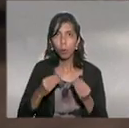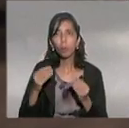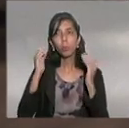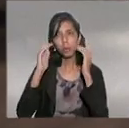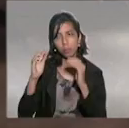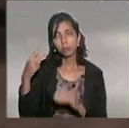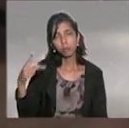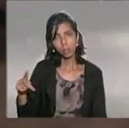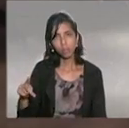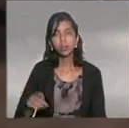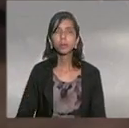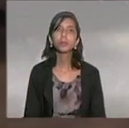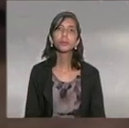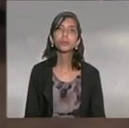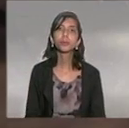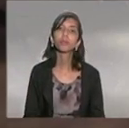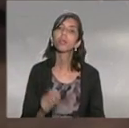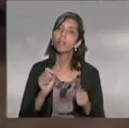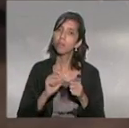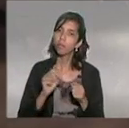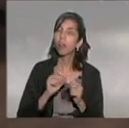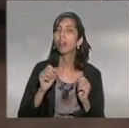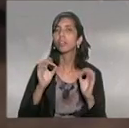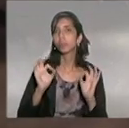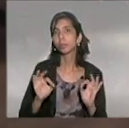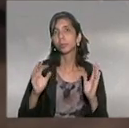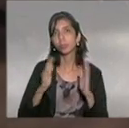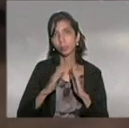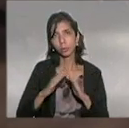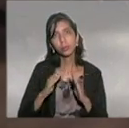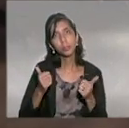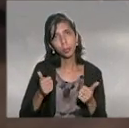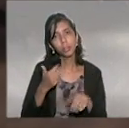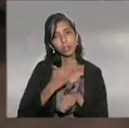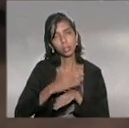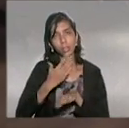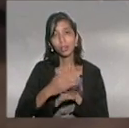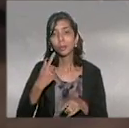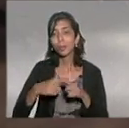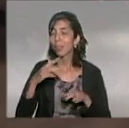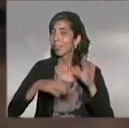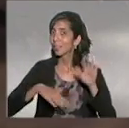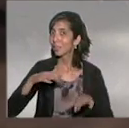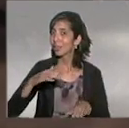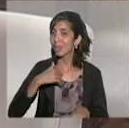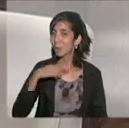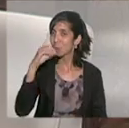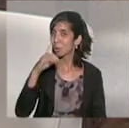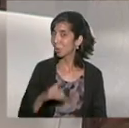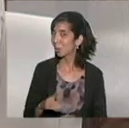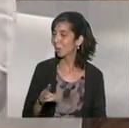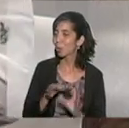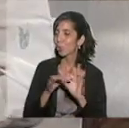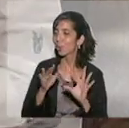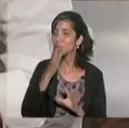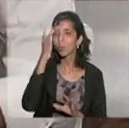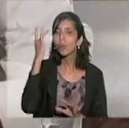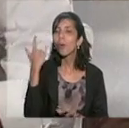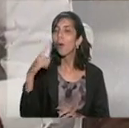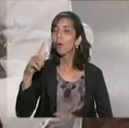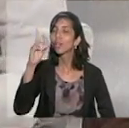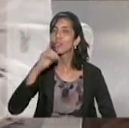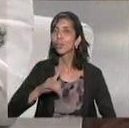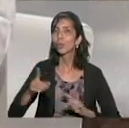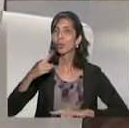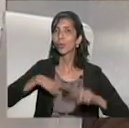Então eu obedeço e faço como ele quer. E faz o dever de casa. Muito. muito. Eu não Porque brinco. às vezes o diretor não se deixa